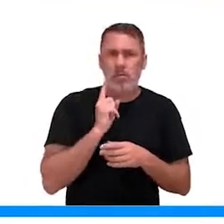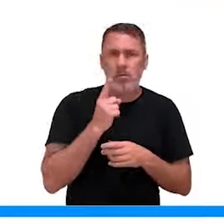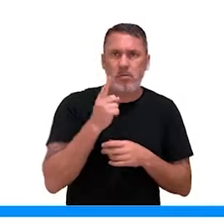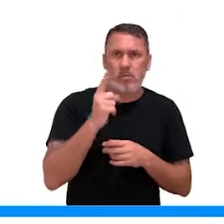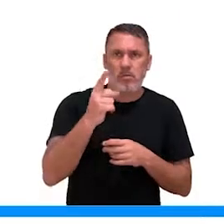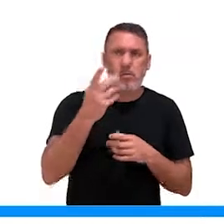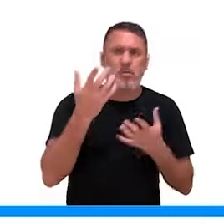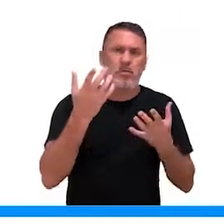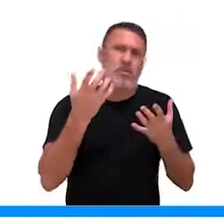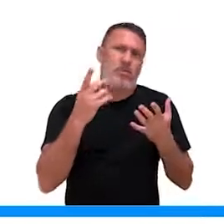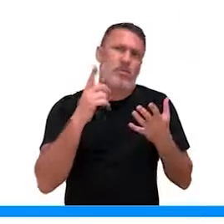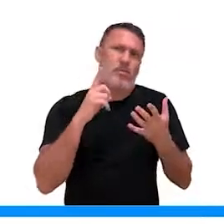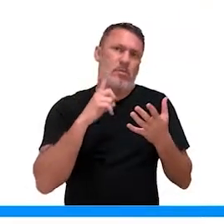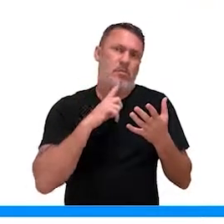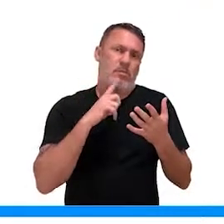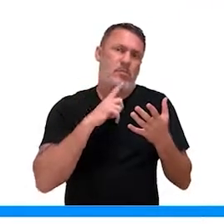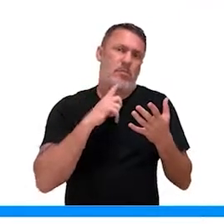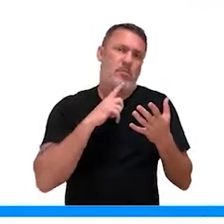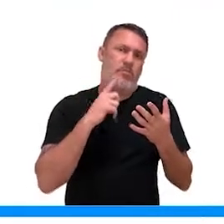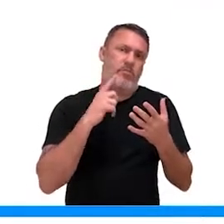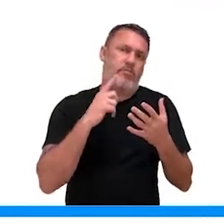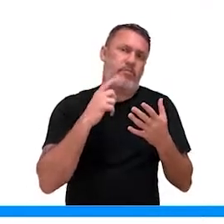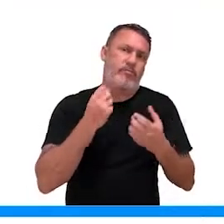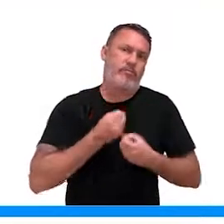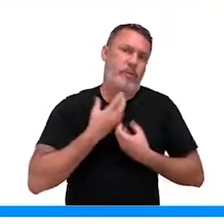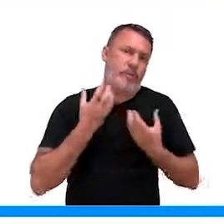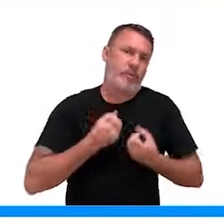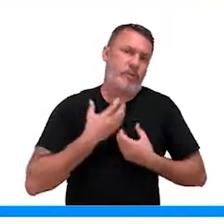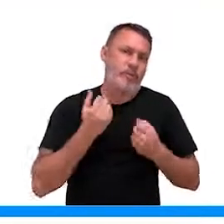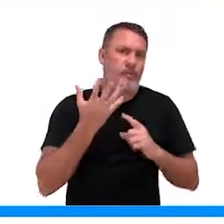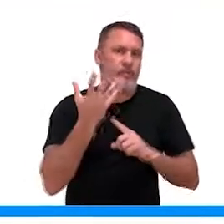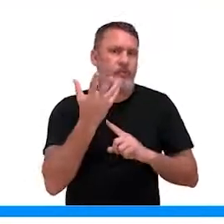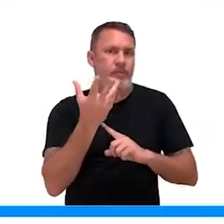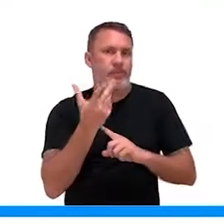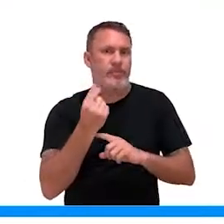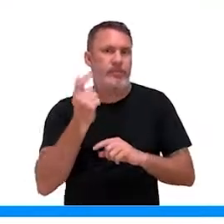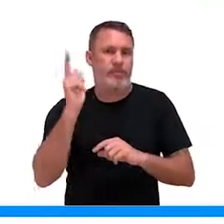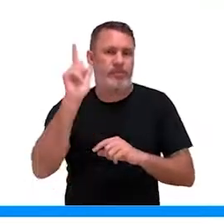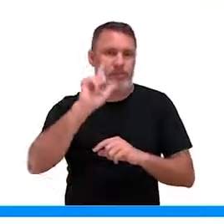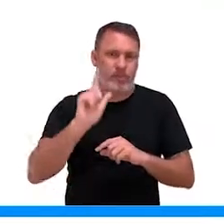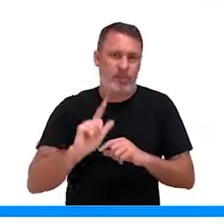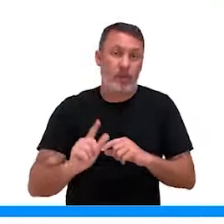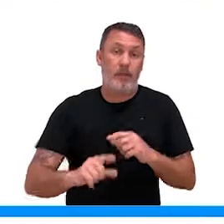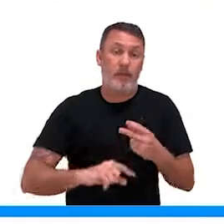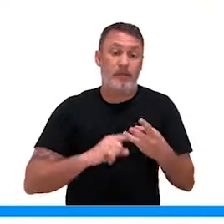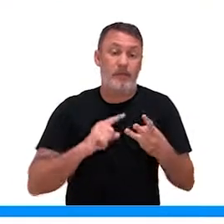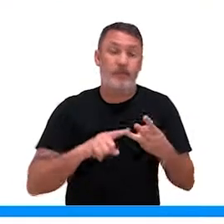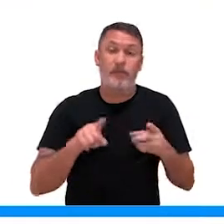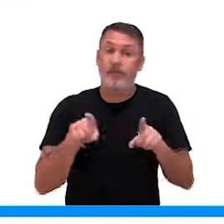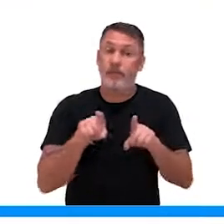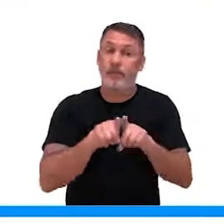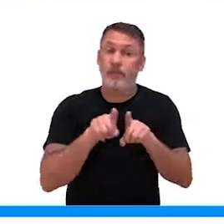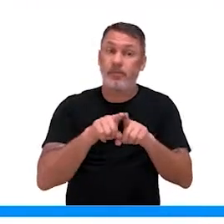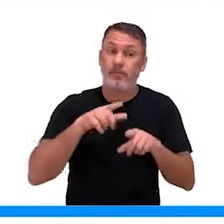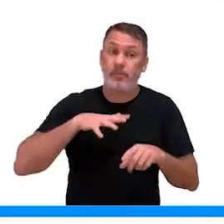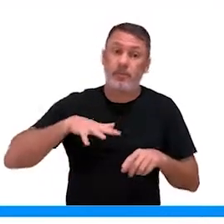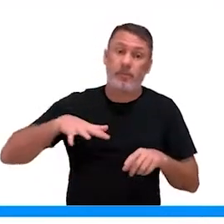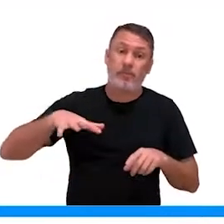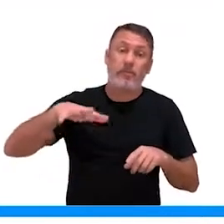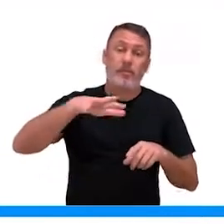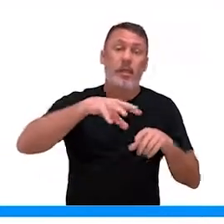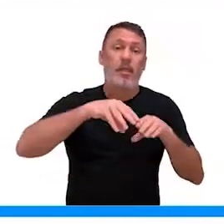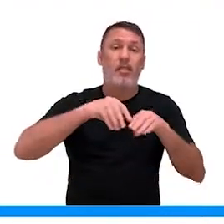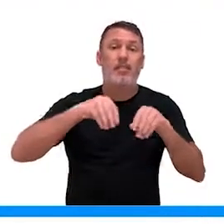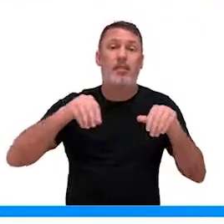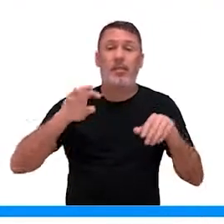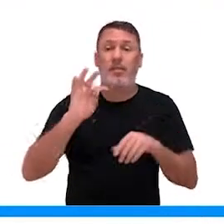artísticas literárias. Claro, também o conceito de território, que envolve aqui percepções relacionadas a